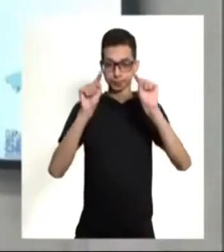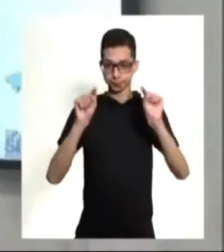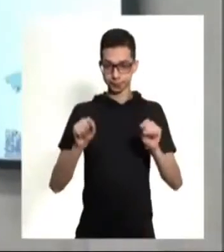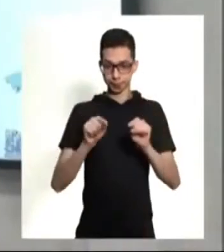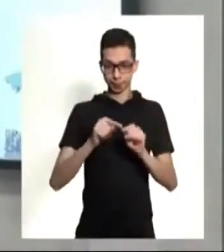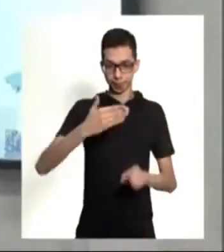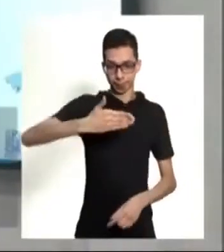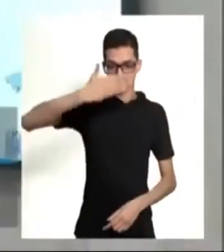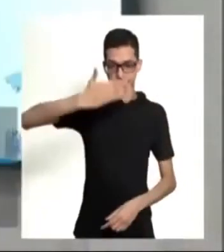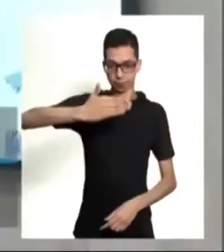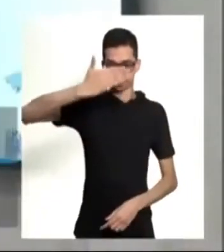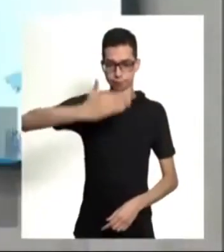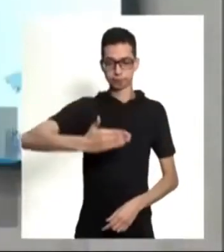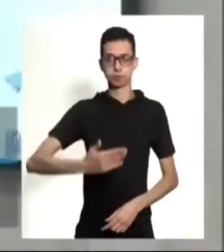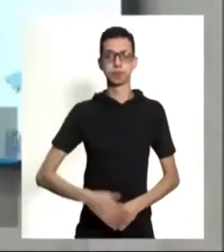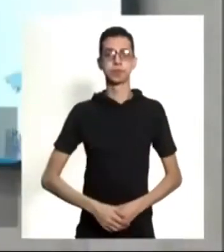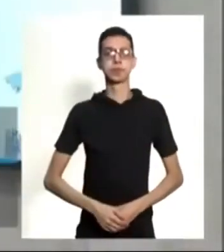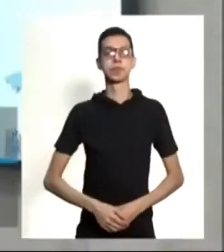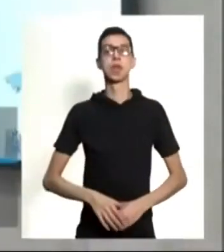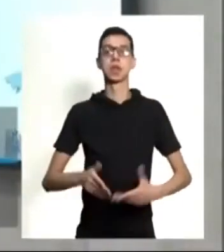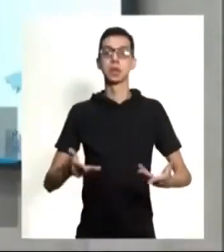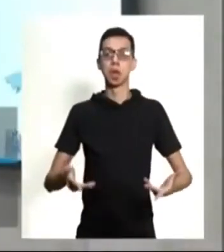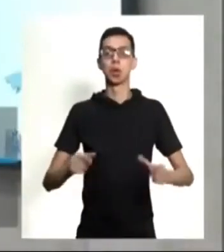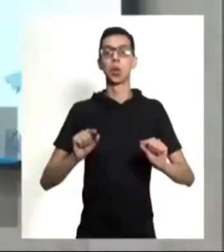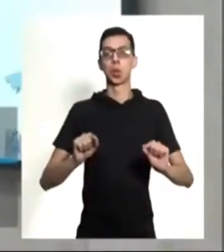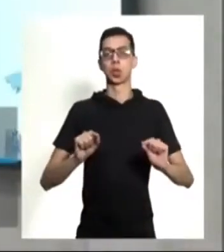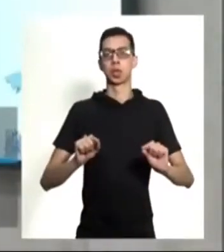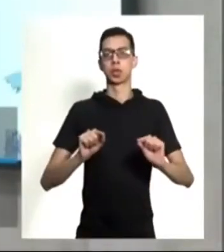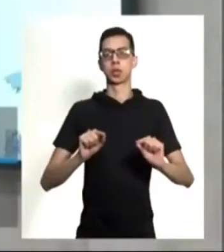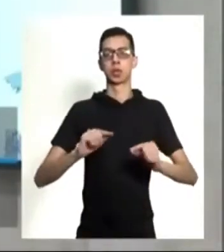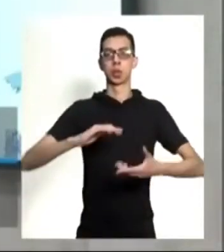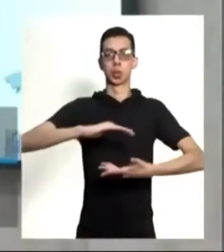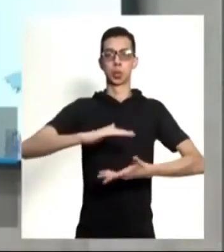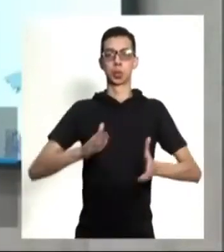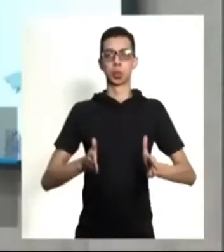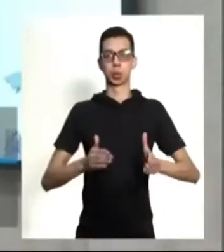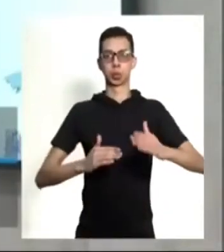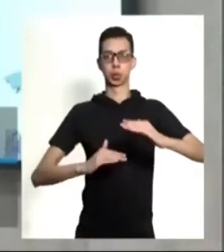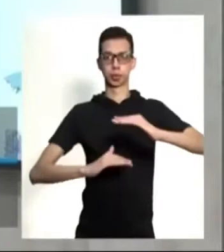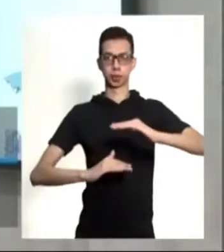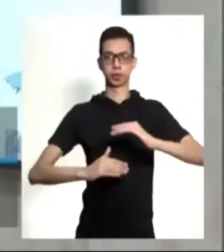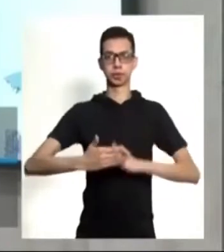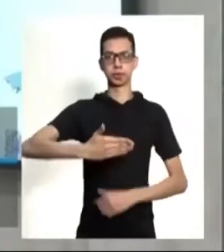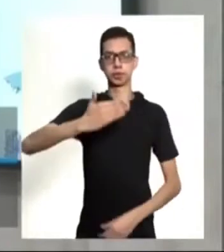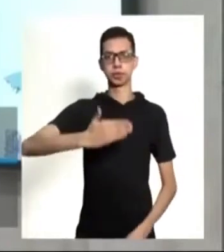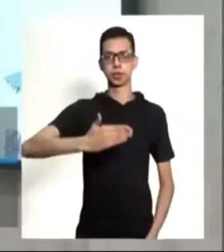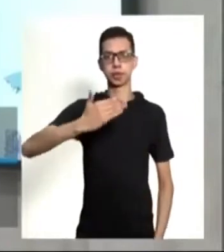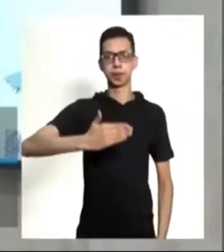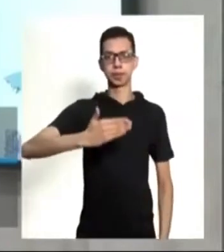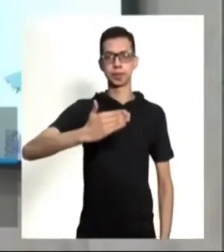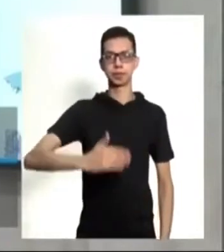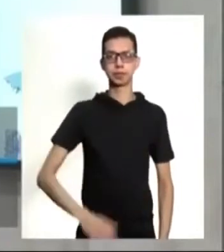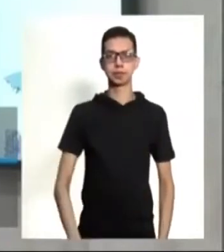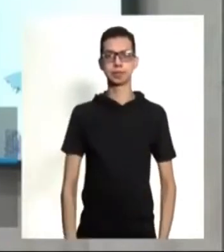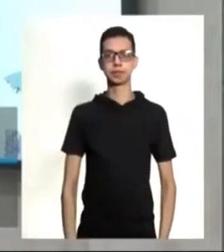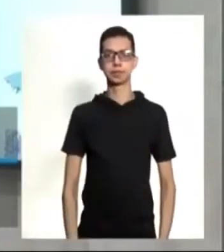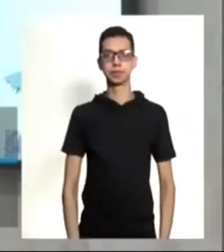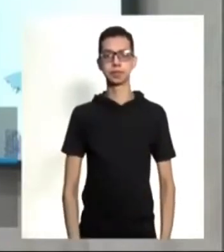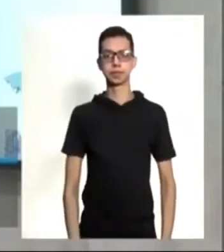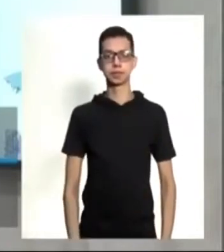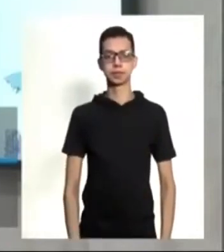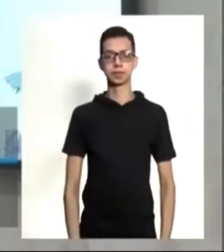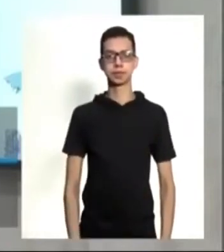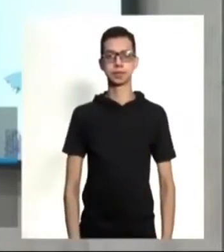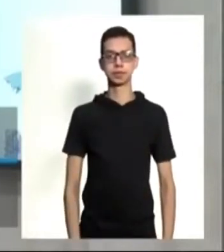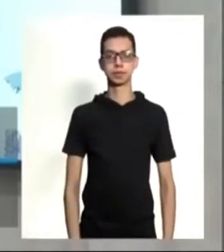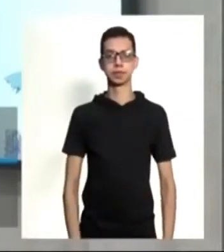fala área da face, o cubo, as faces são quadradas. Para calcular a área do quadrado, é lado vezes lado. A vezes A quadrado.